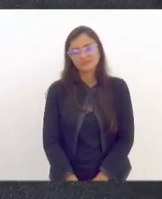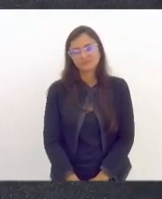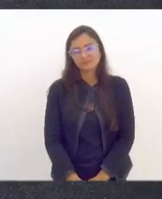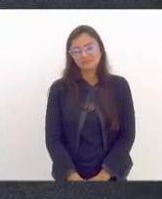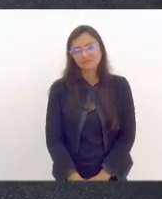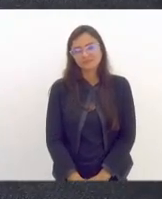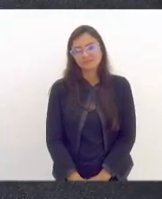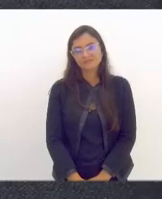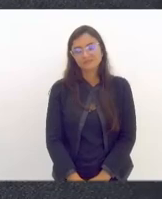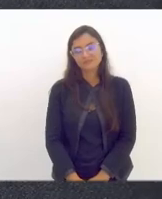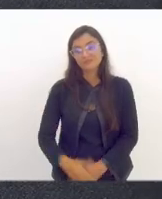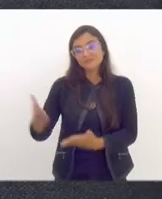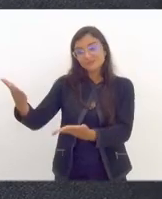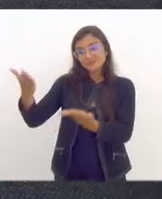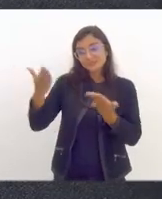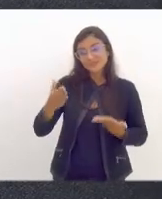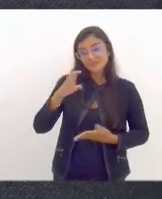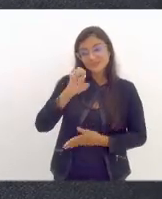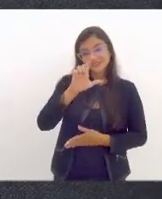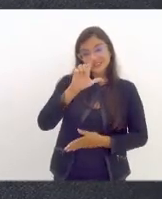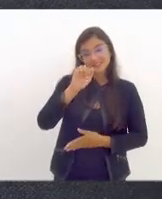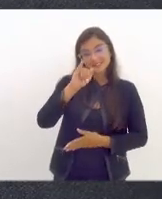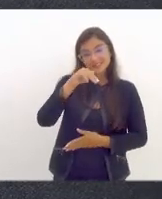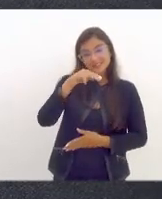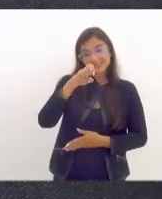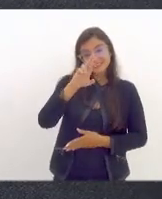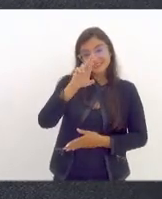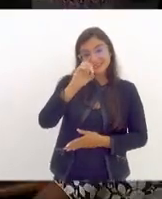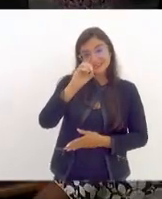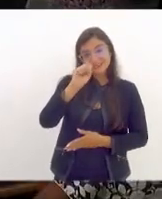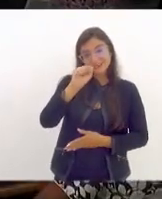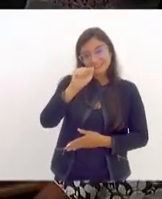queria chamar Elaine Rosa